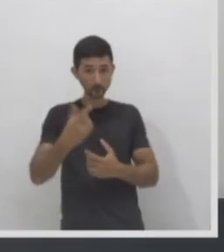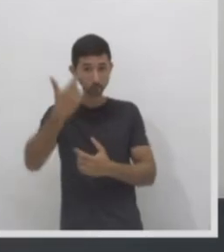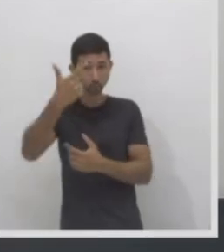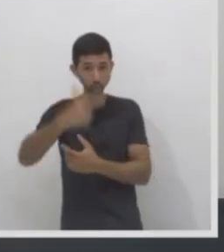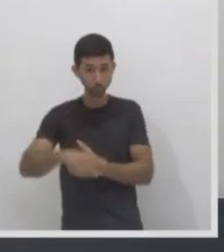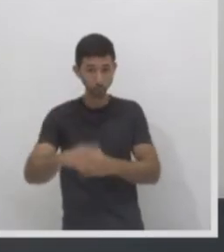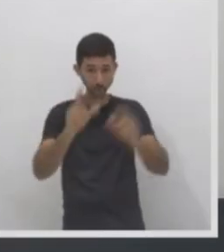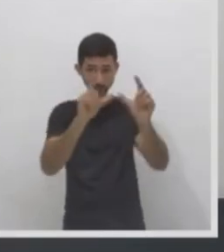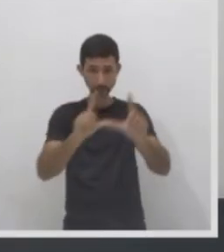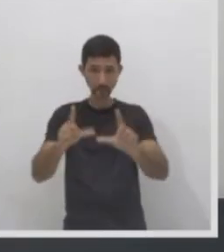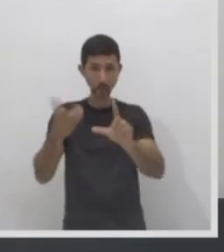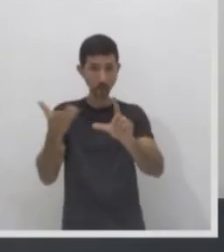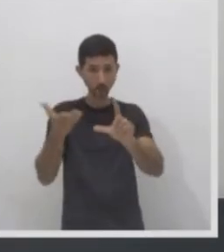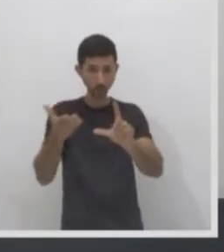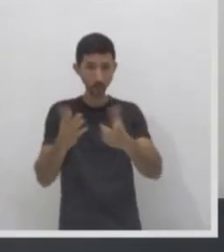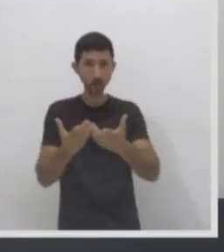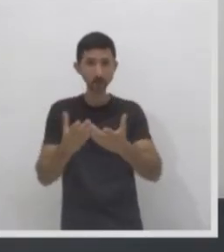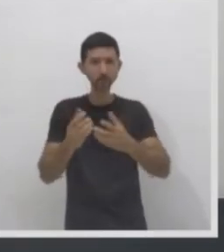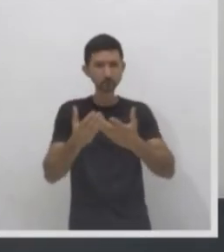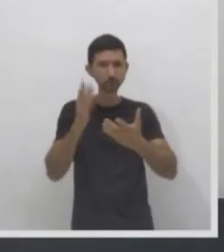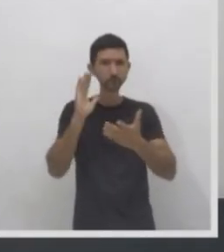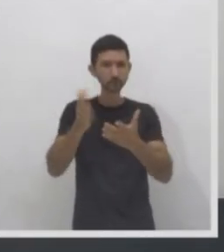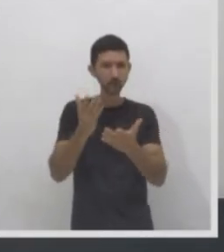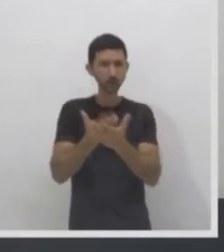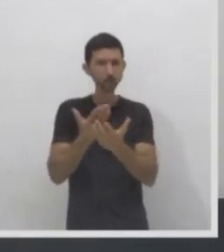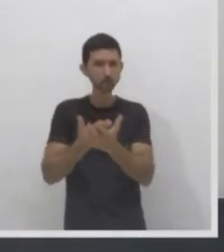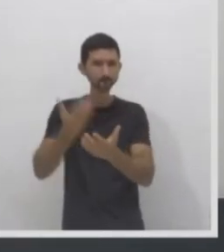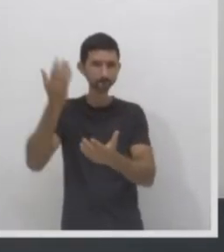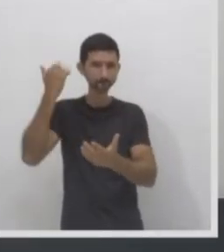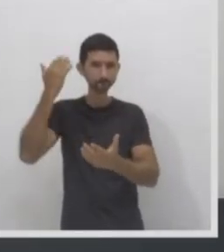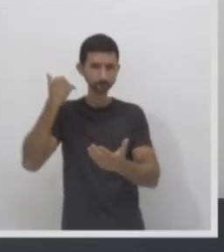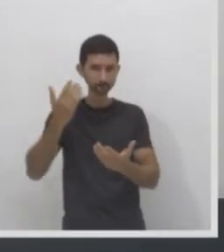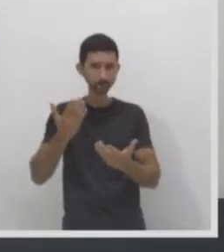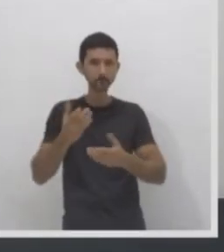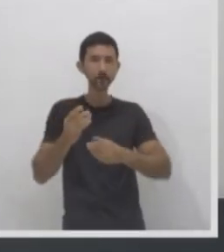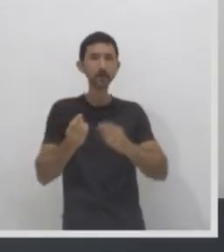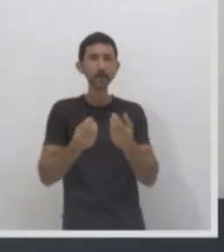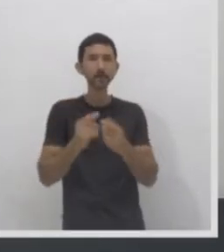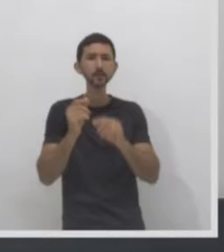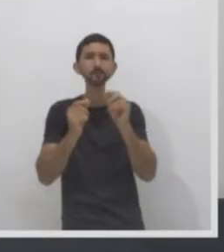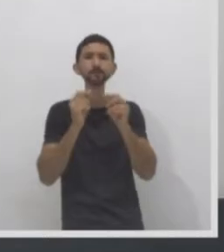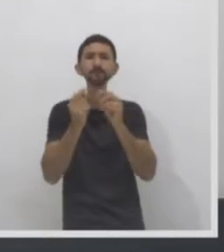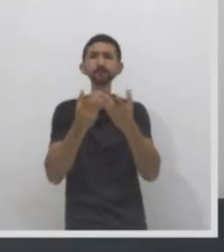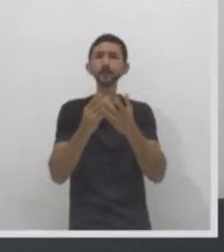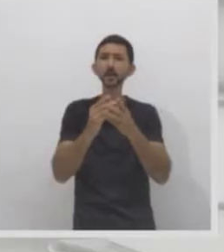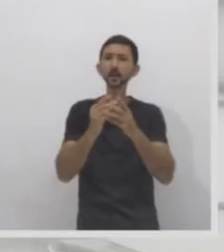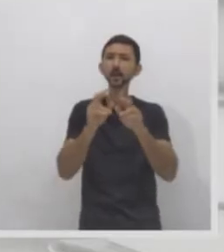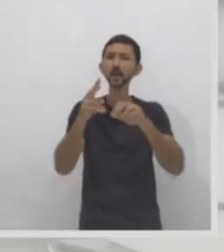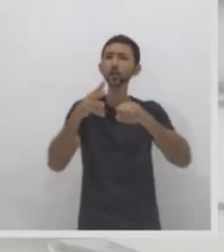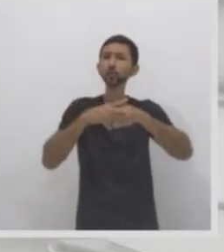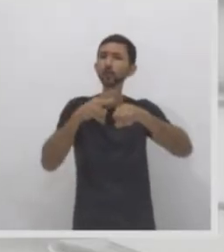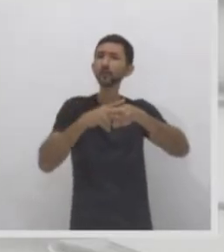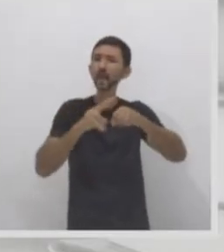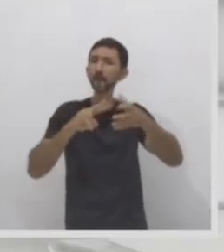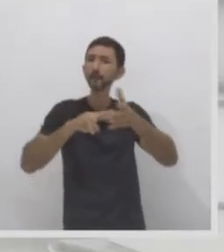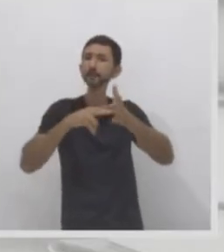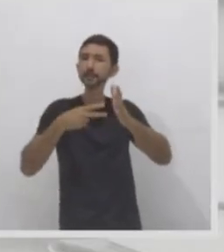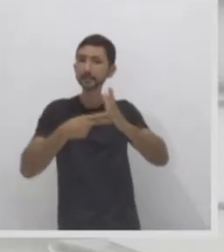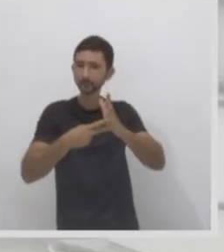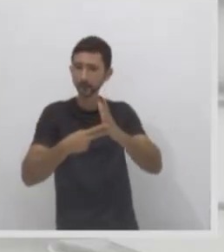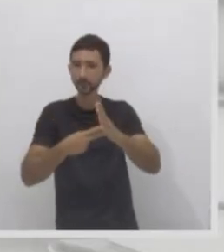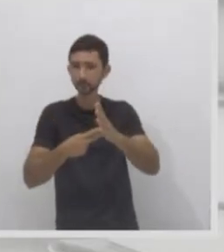slide agora algo que nós já vimos na aula passada, que é a ideia dos verbos significativos e